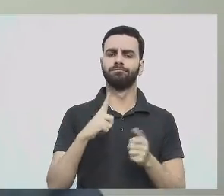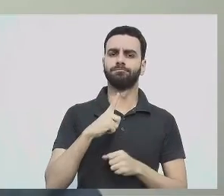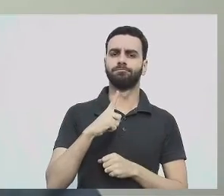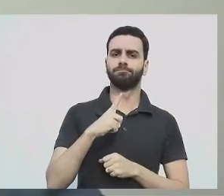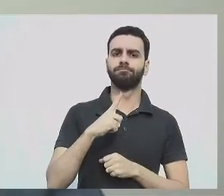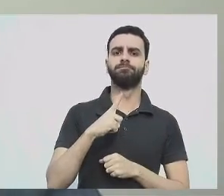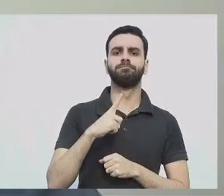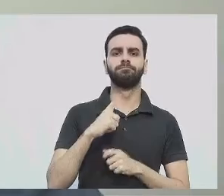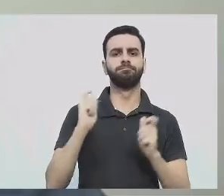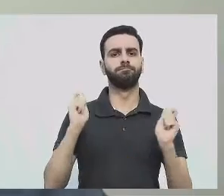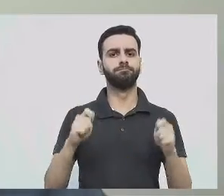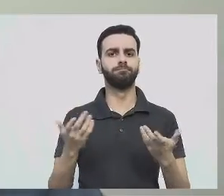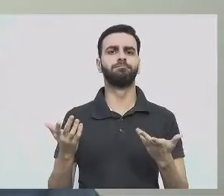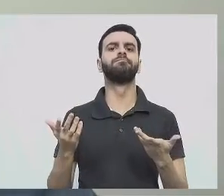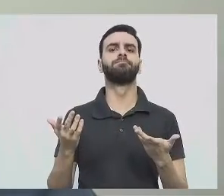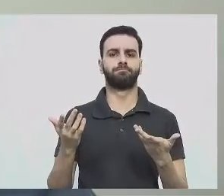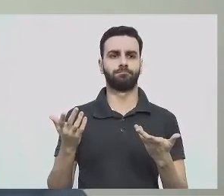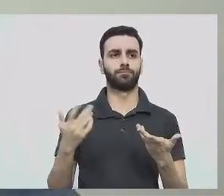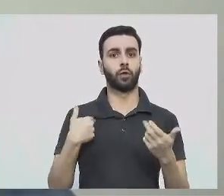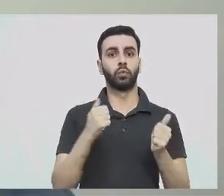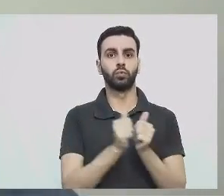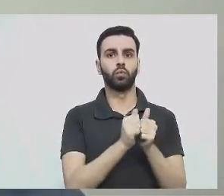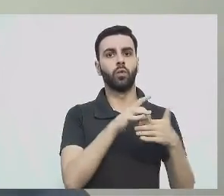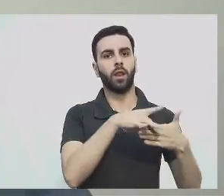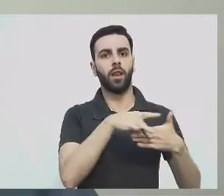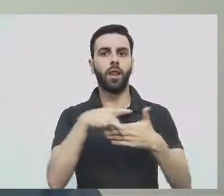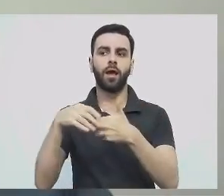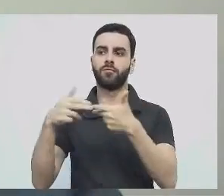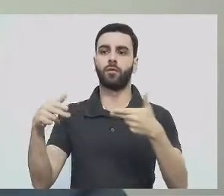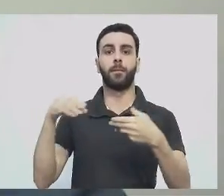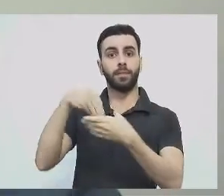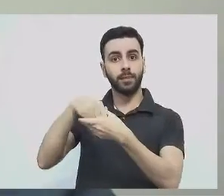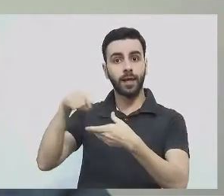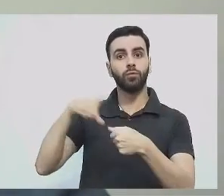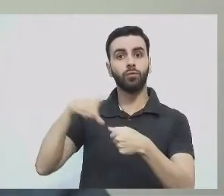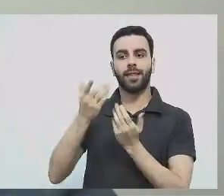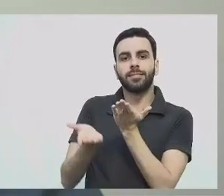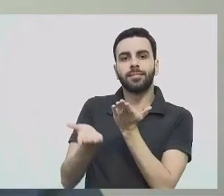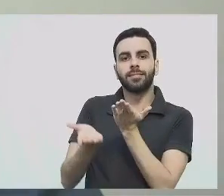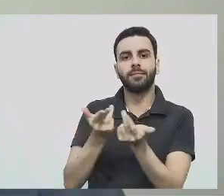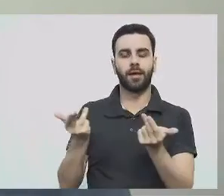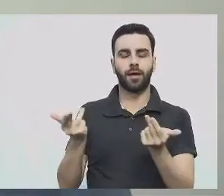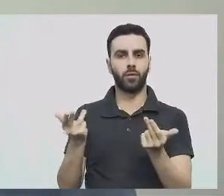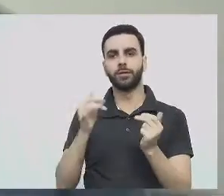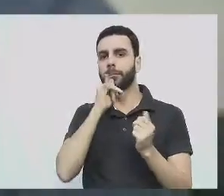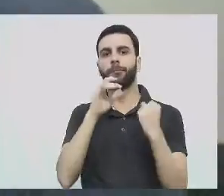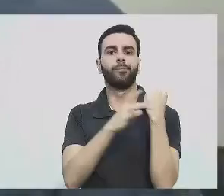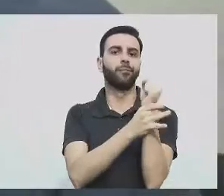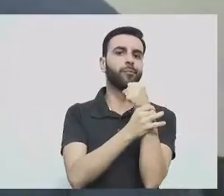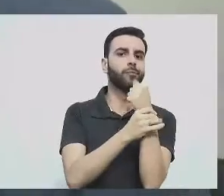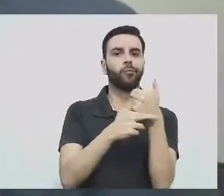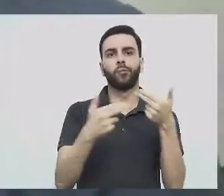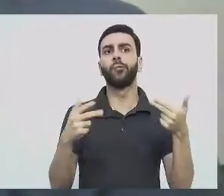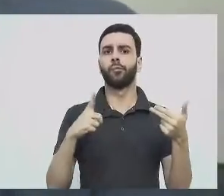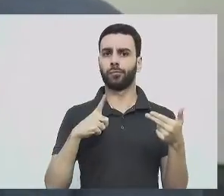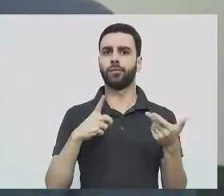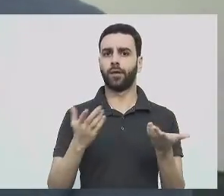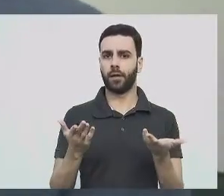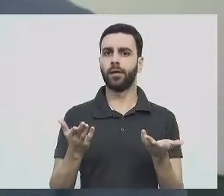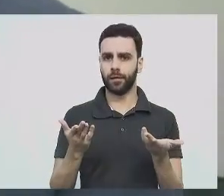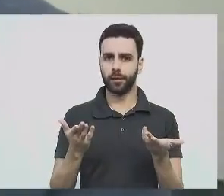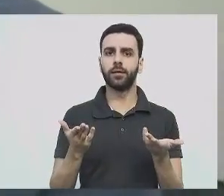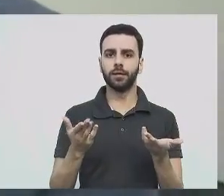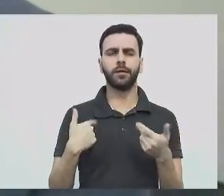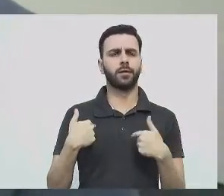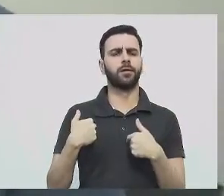a entrada ali para levar pessoas para fazer algum tratamento ali, de fisioterapia e outros, né?